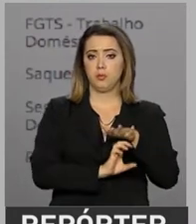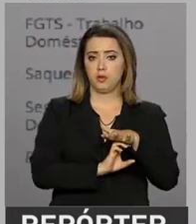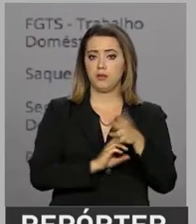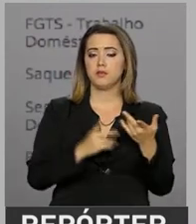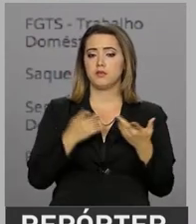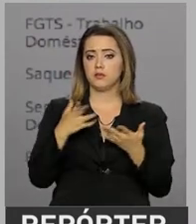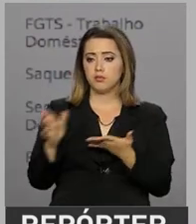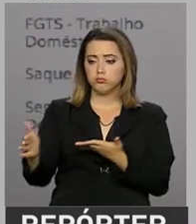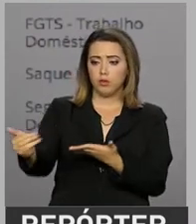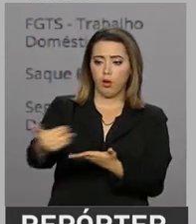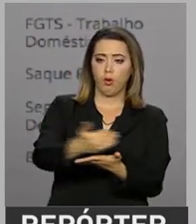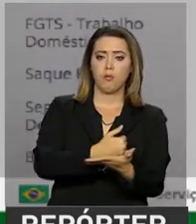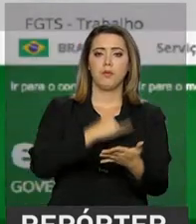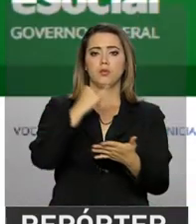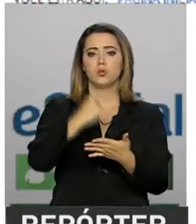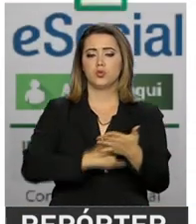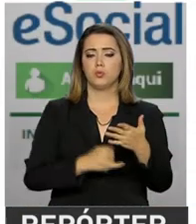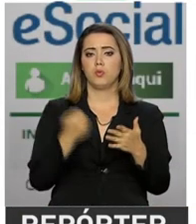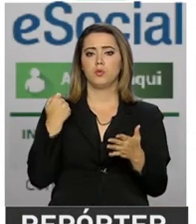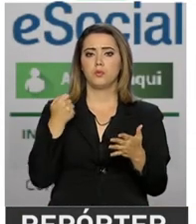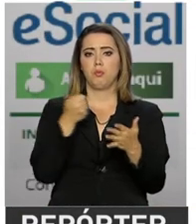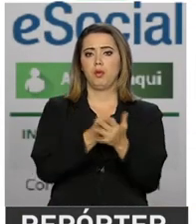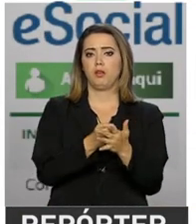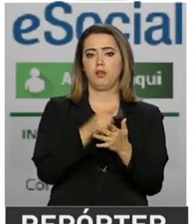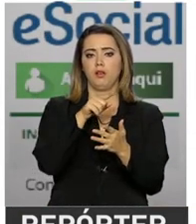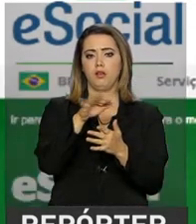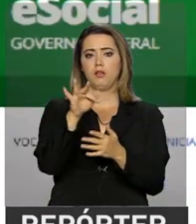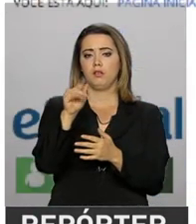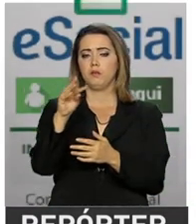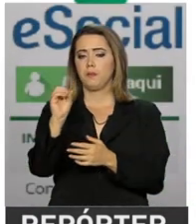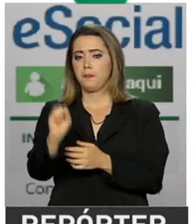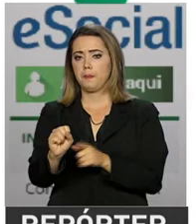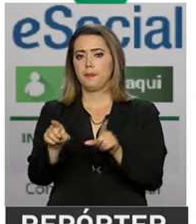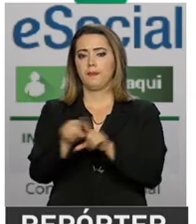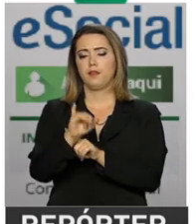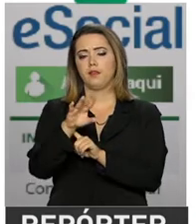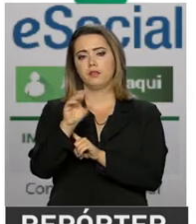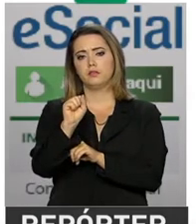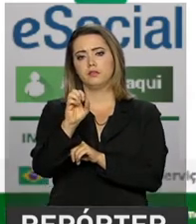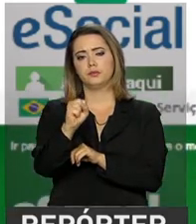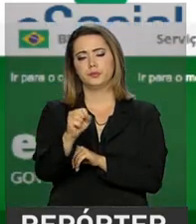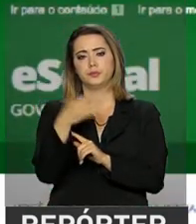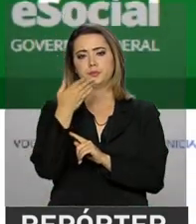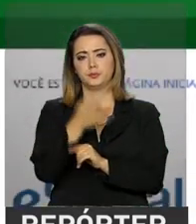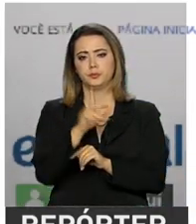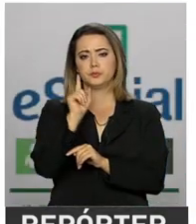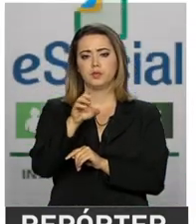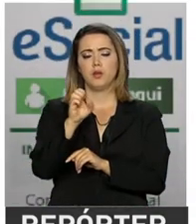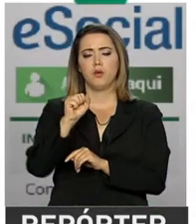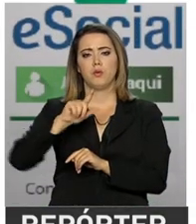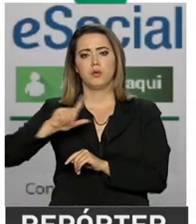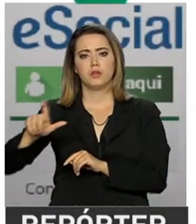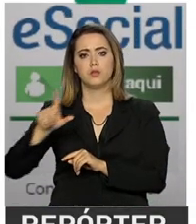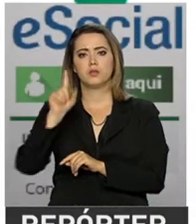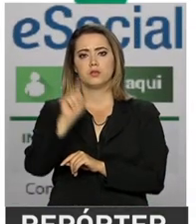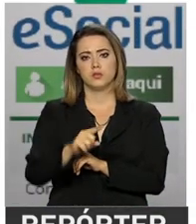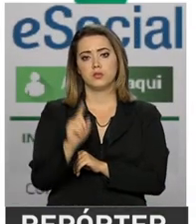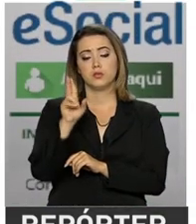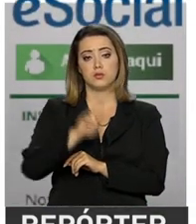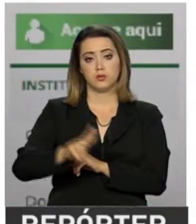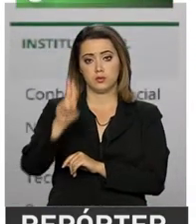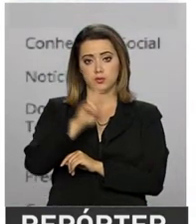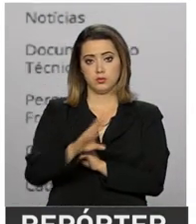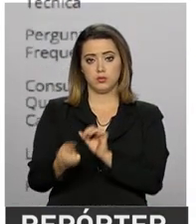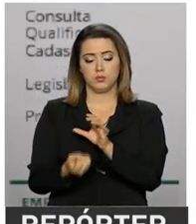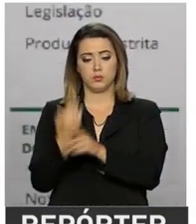como recolhimento de impostos contribuições fgts e inss este é o e social uma ferramenta criada